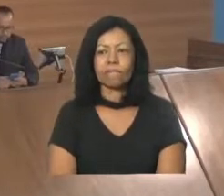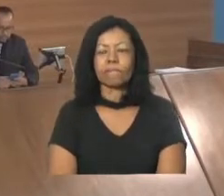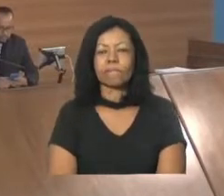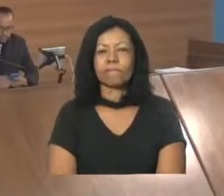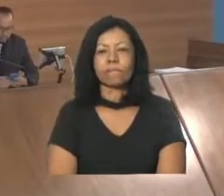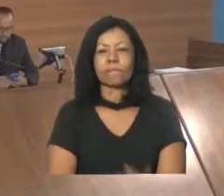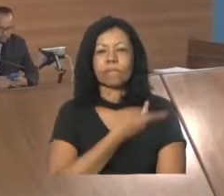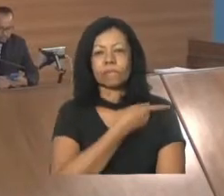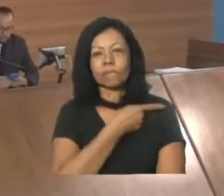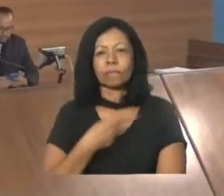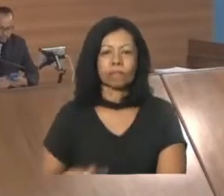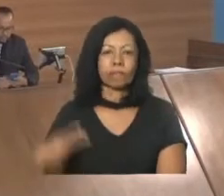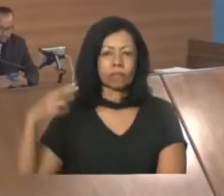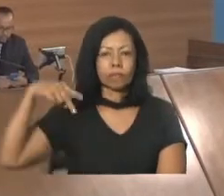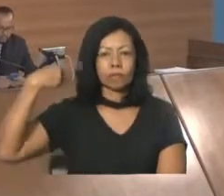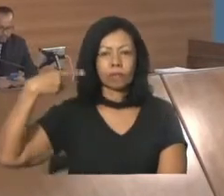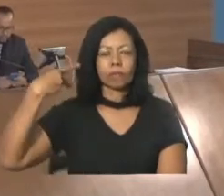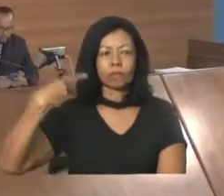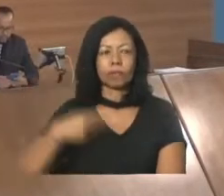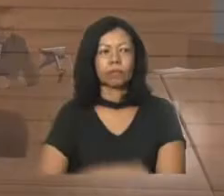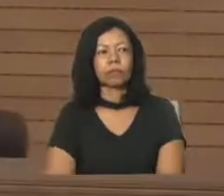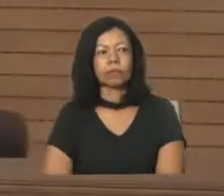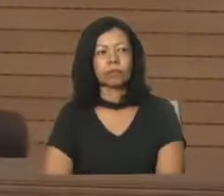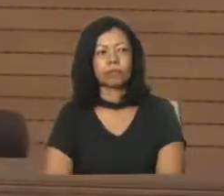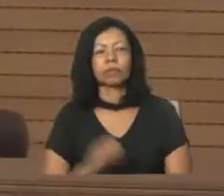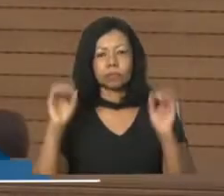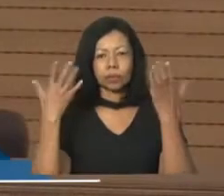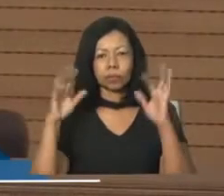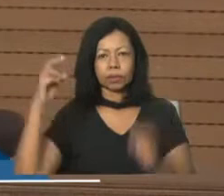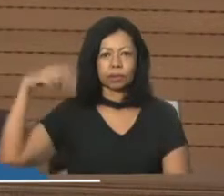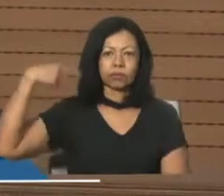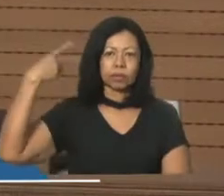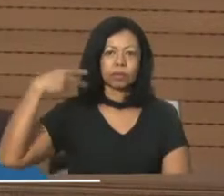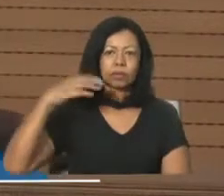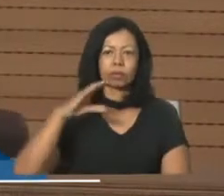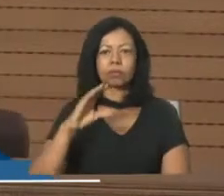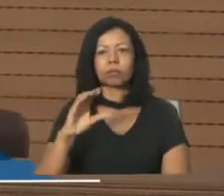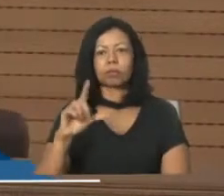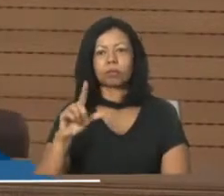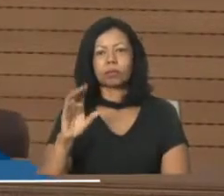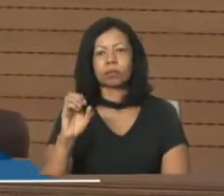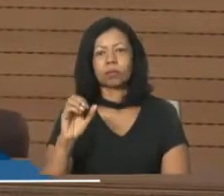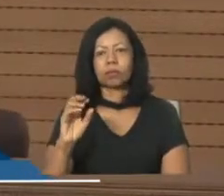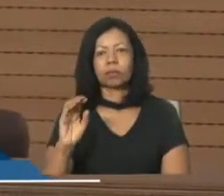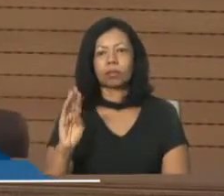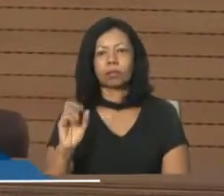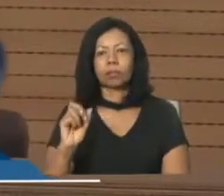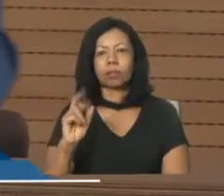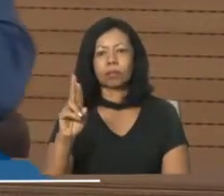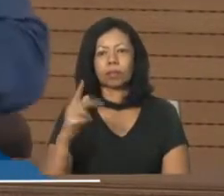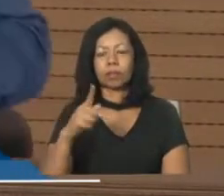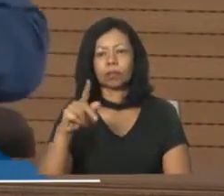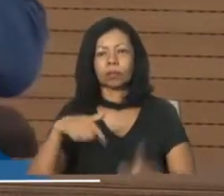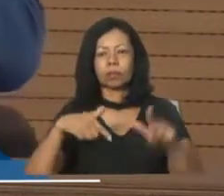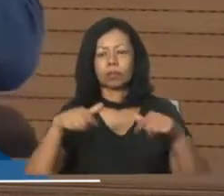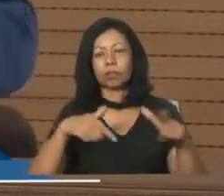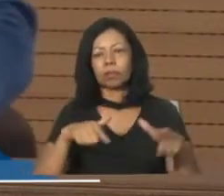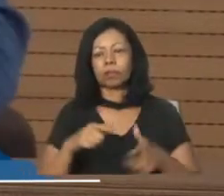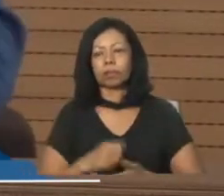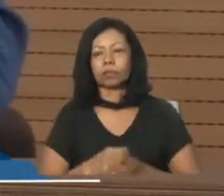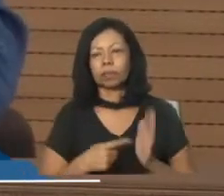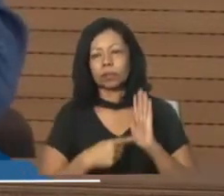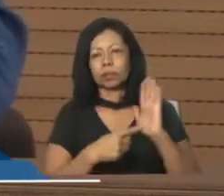Senhor presidente, nobres pares, parabenizar o vereador Kleber do Cavaco pela iniciativa, até